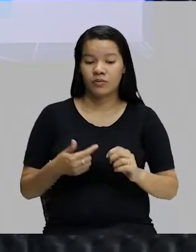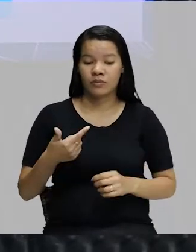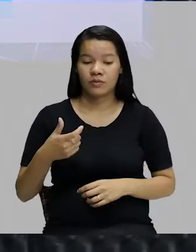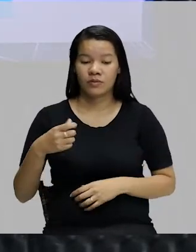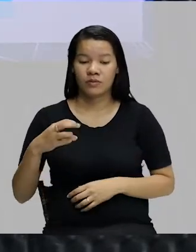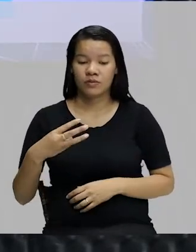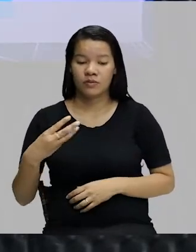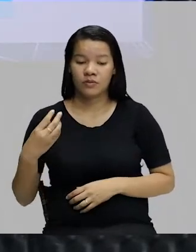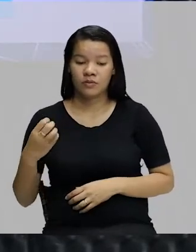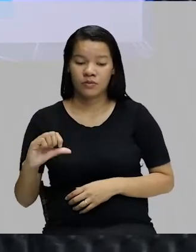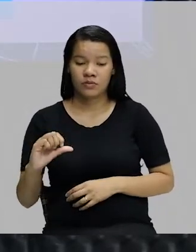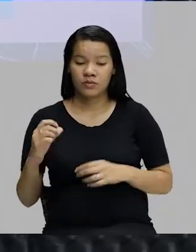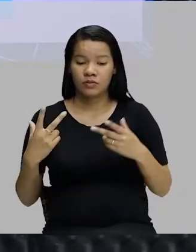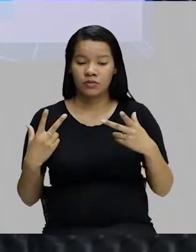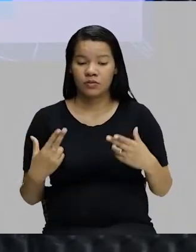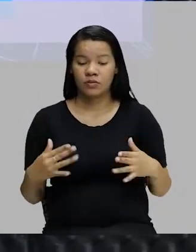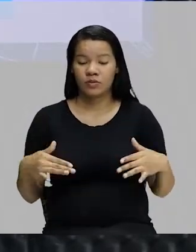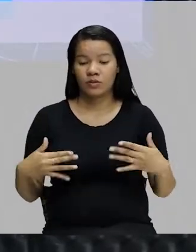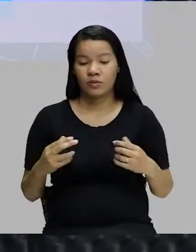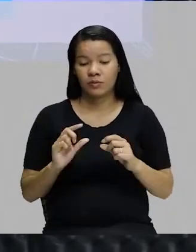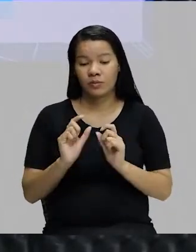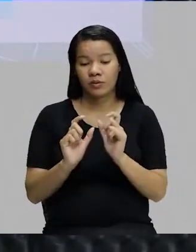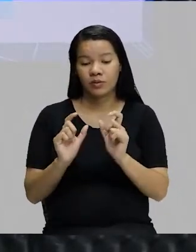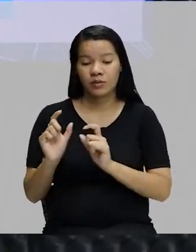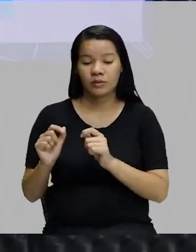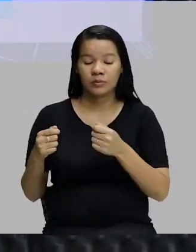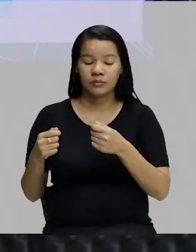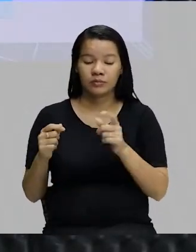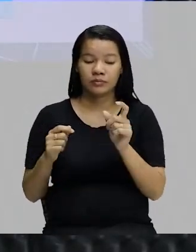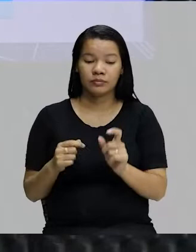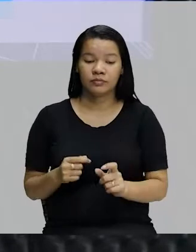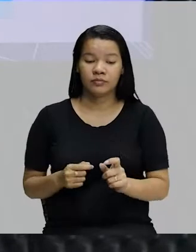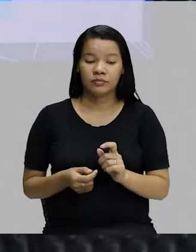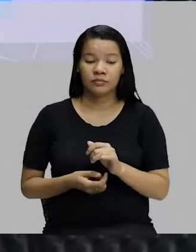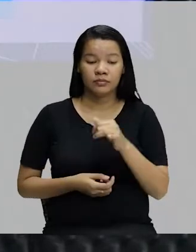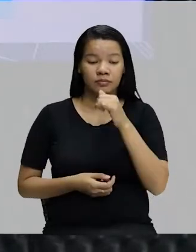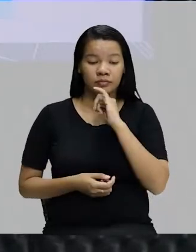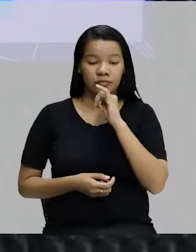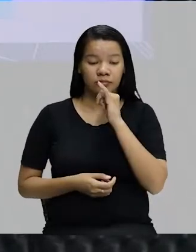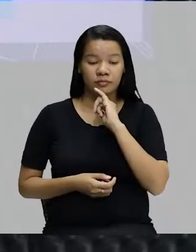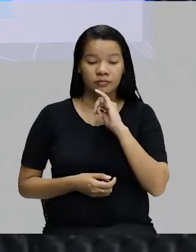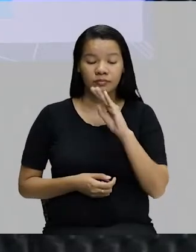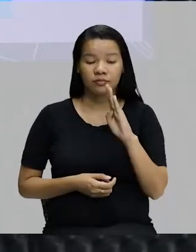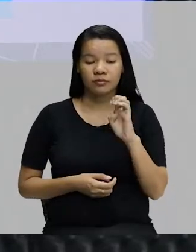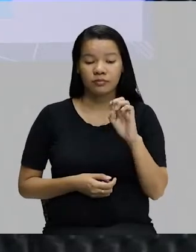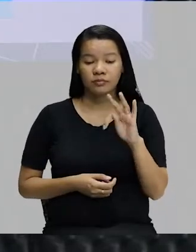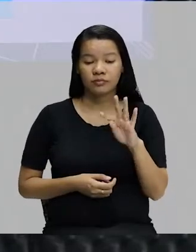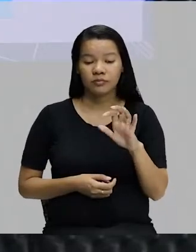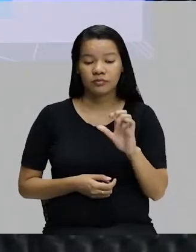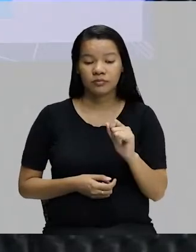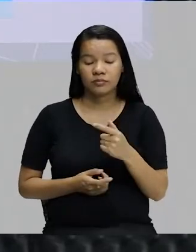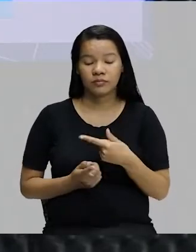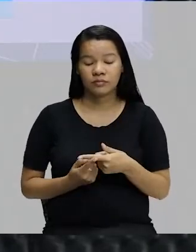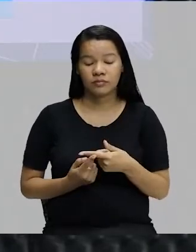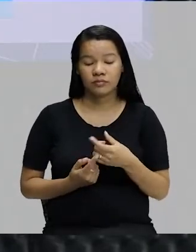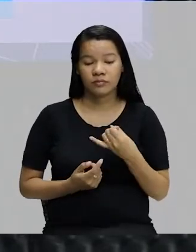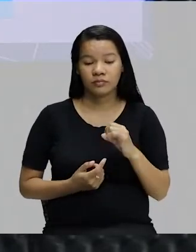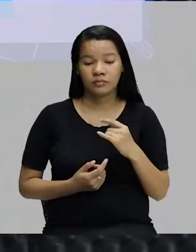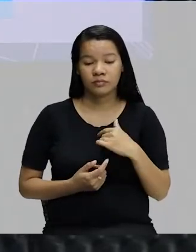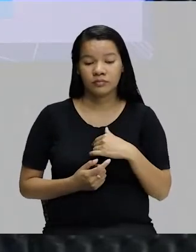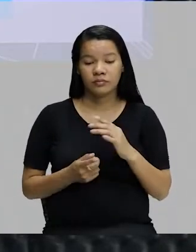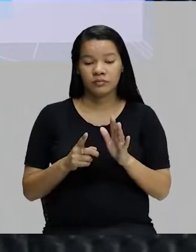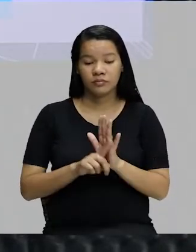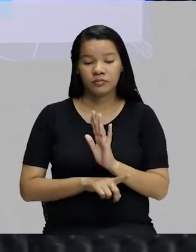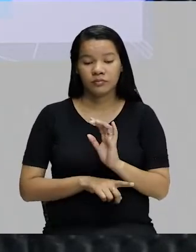239, certo? Então, que partícula pode ser essa? A partícula beta. Porque, olha só, se eu